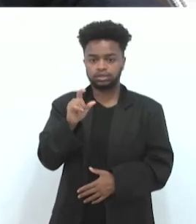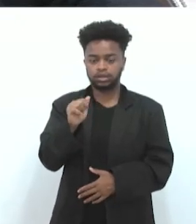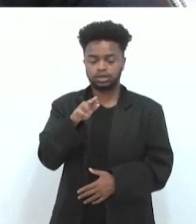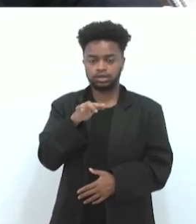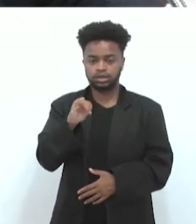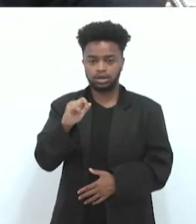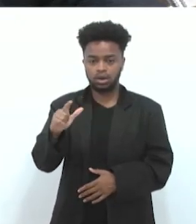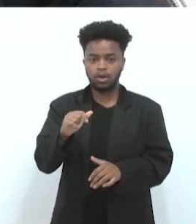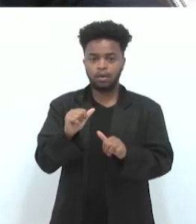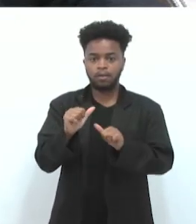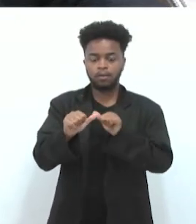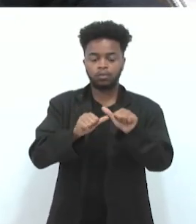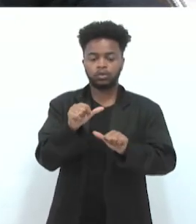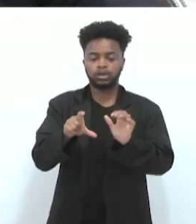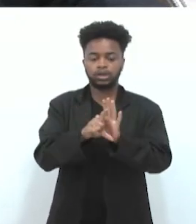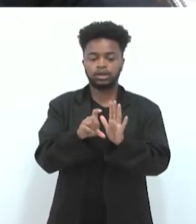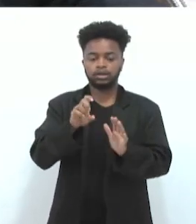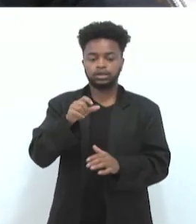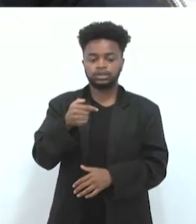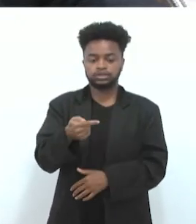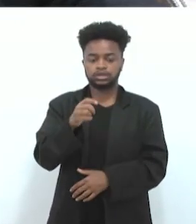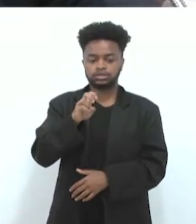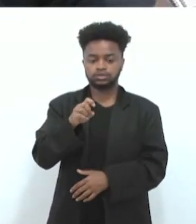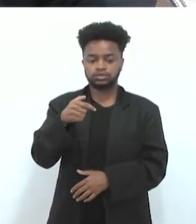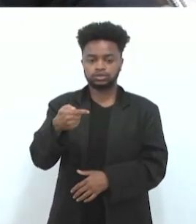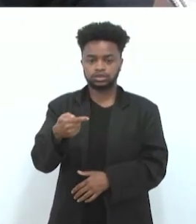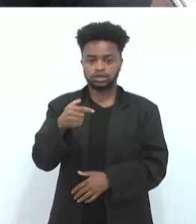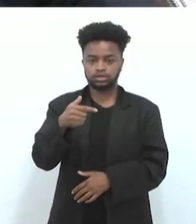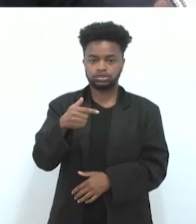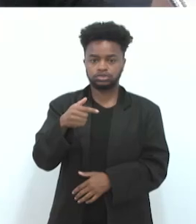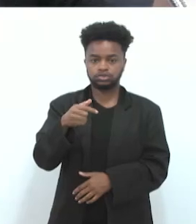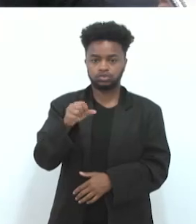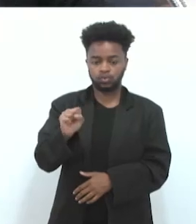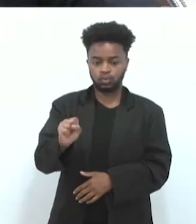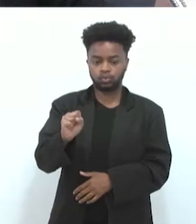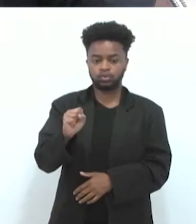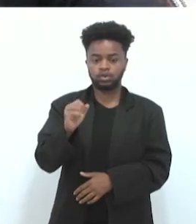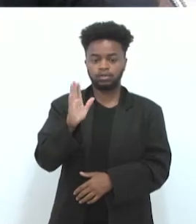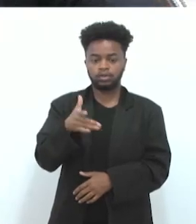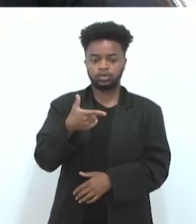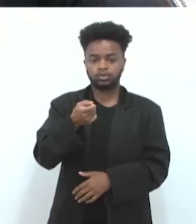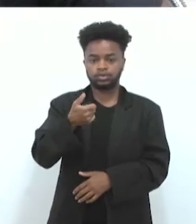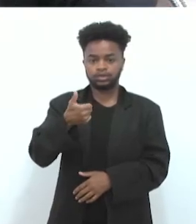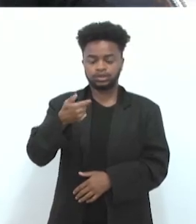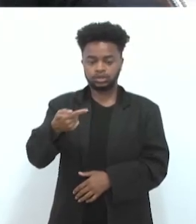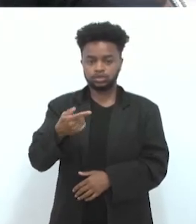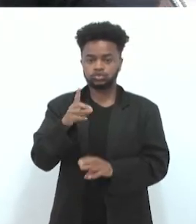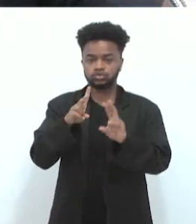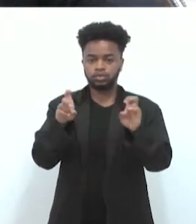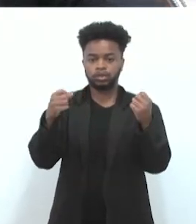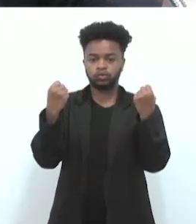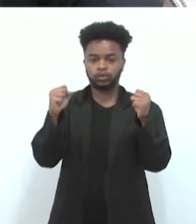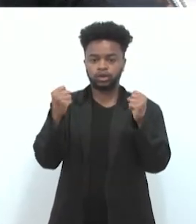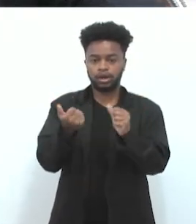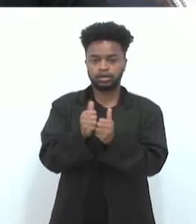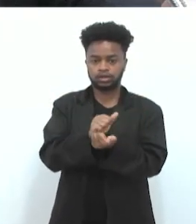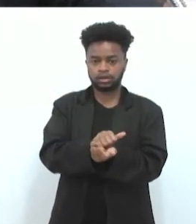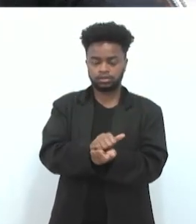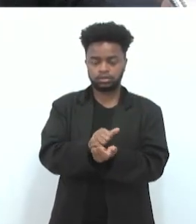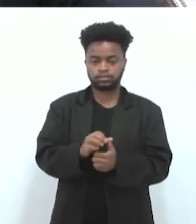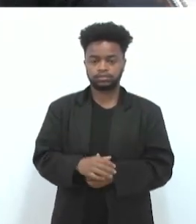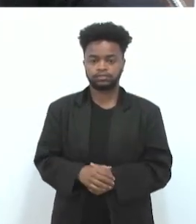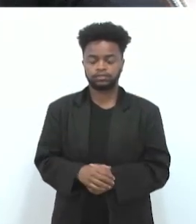15 de maio de 2017, que dispõe sobre a prática de educação física adaptada na forma que menciona.